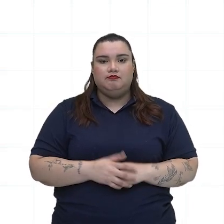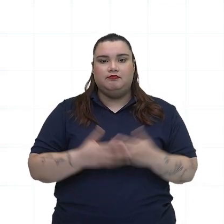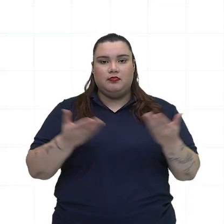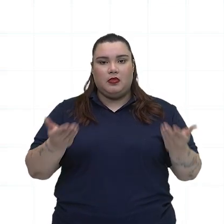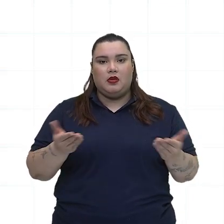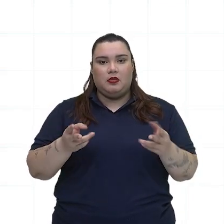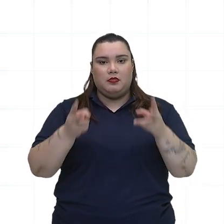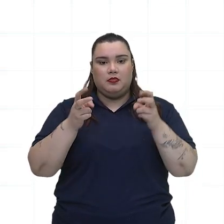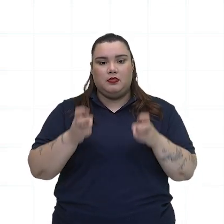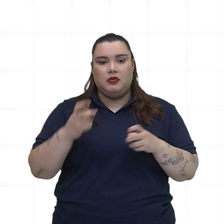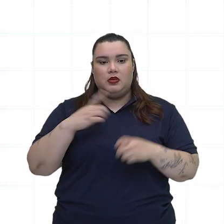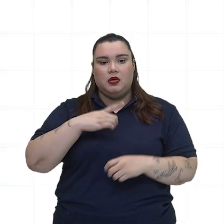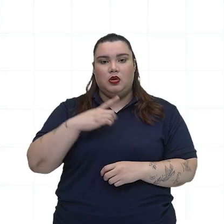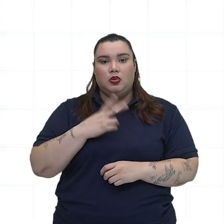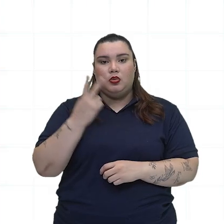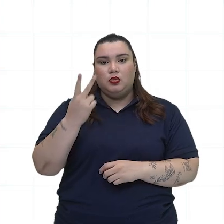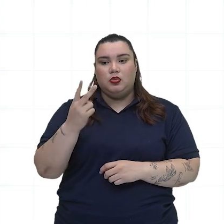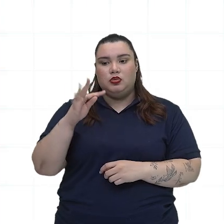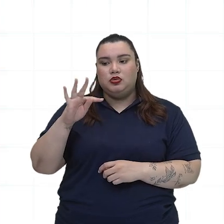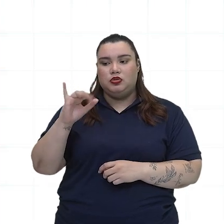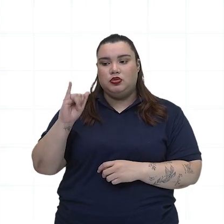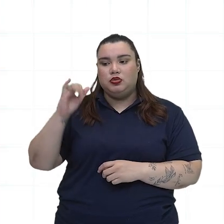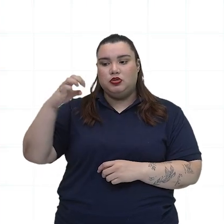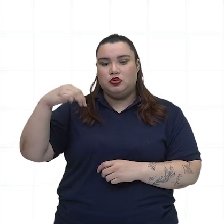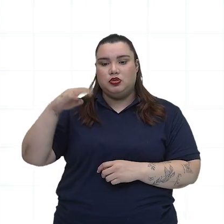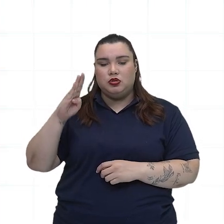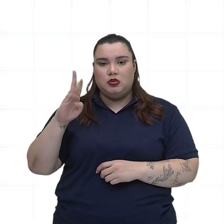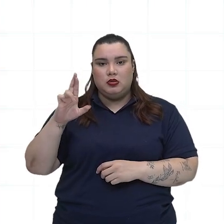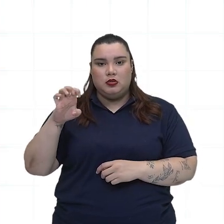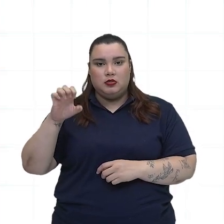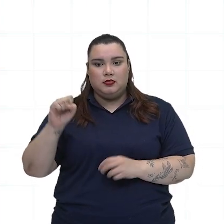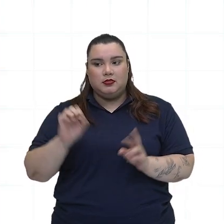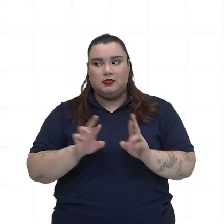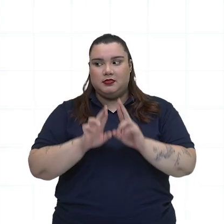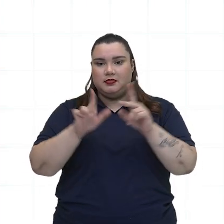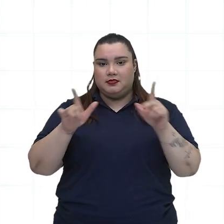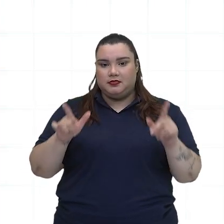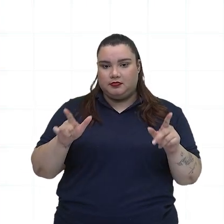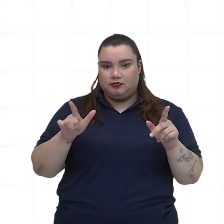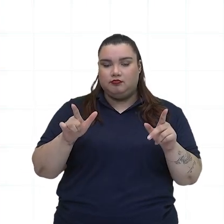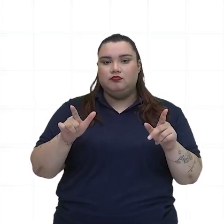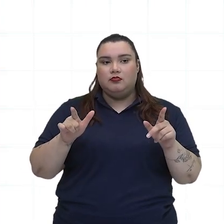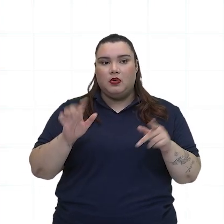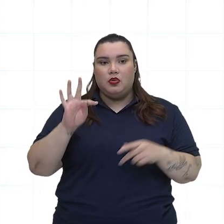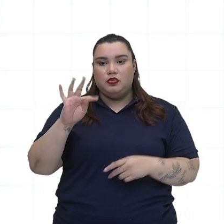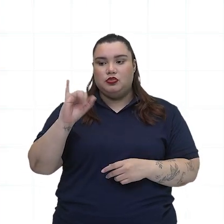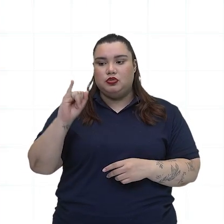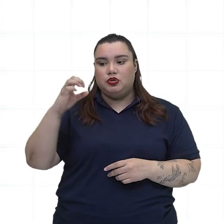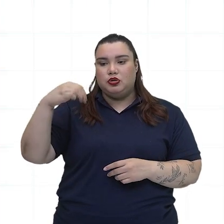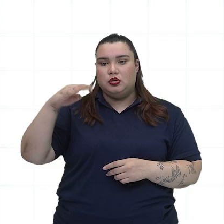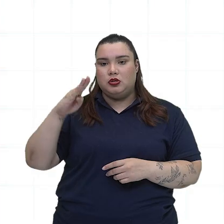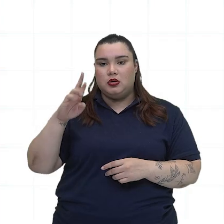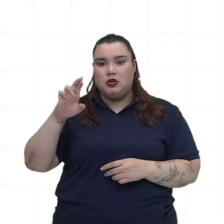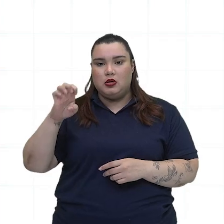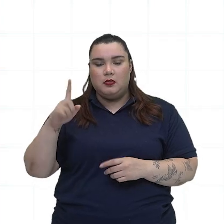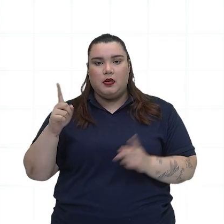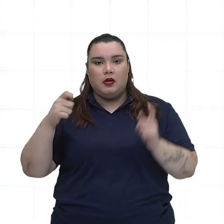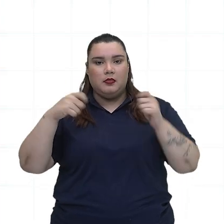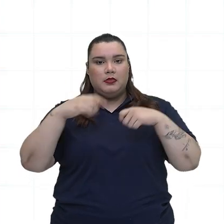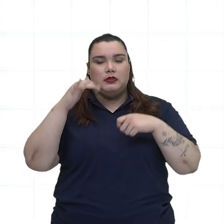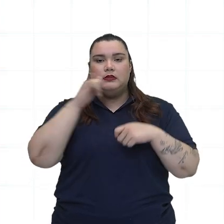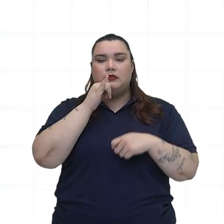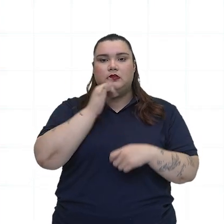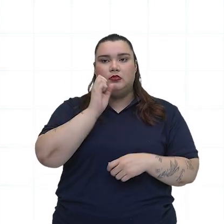Temos dois timbres diferentes, né? Então, o timbre é aquilo que permite identificar quando você vai fazer